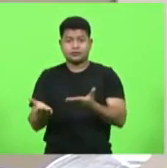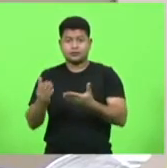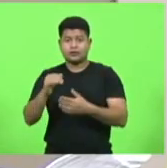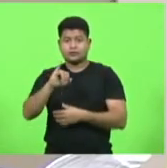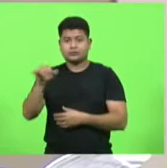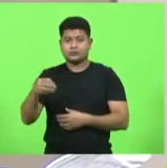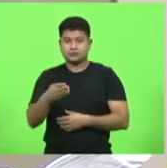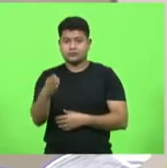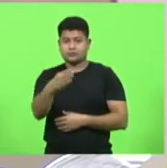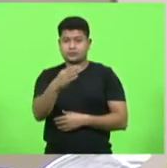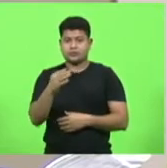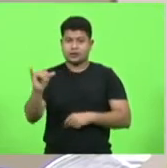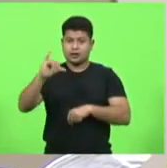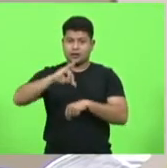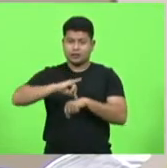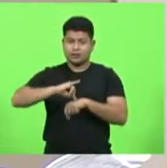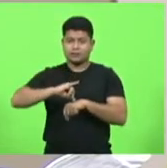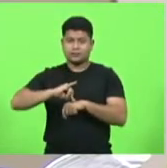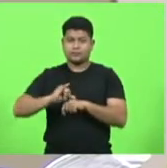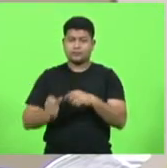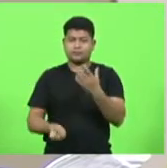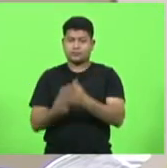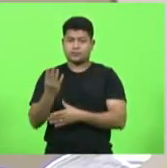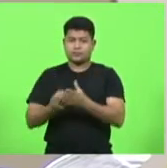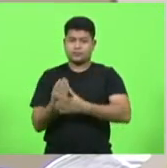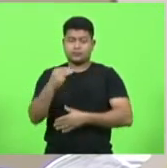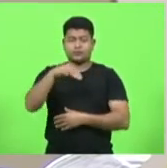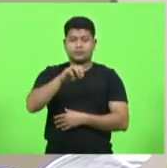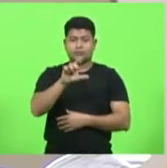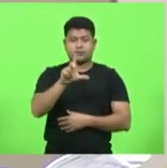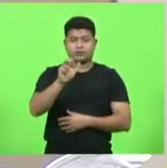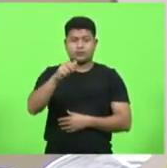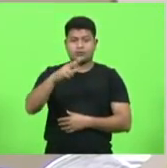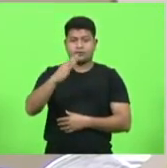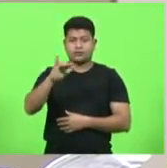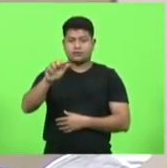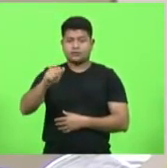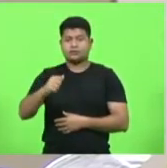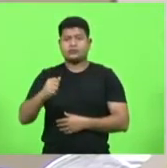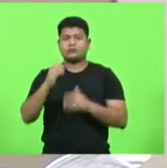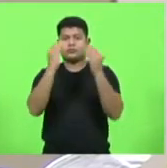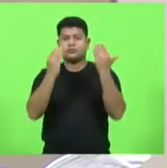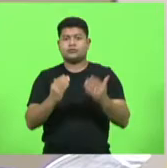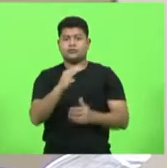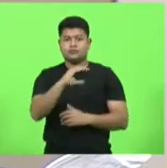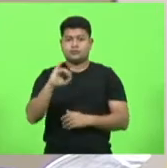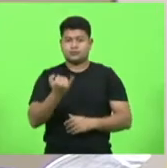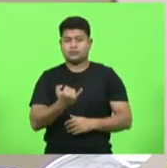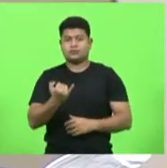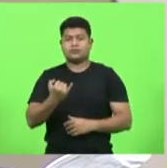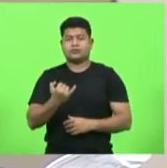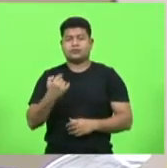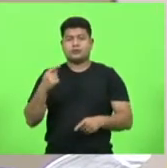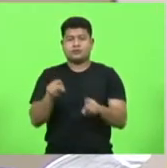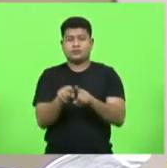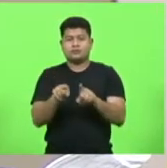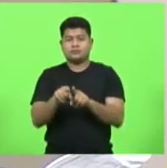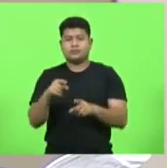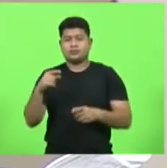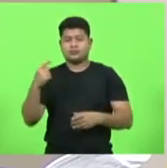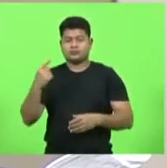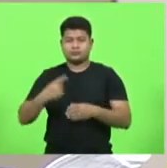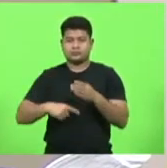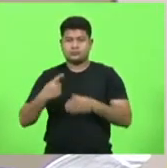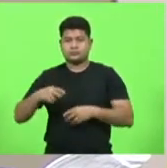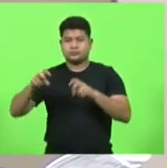capital catarinense de produtor de melancia, com pareceres favoráveis das comissões de Constituição e Justiça e Comissão de Agricultura e Política